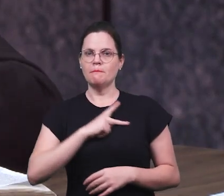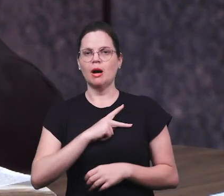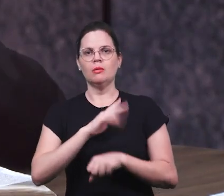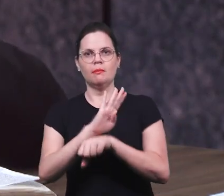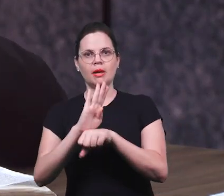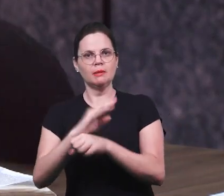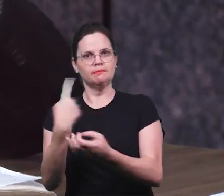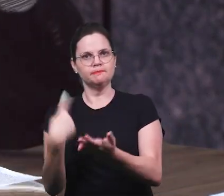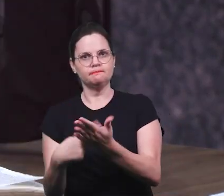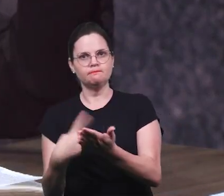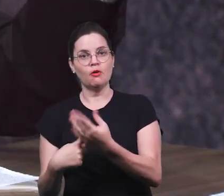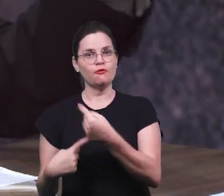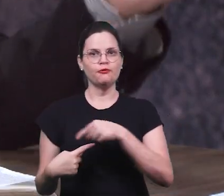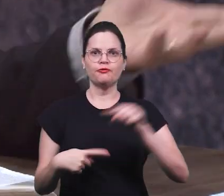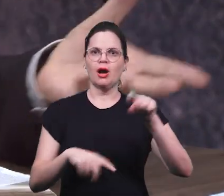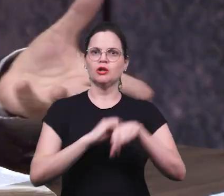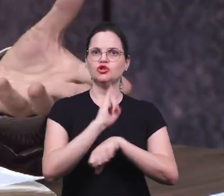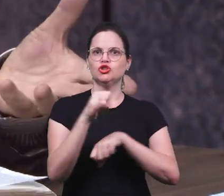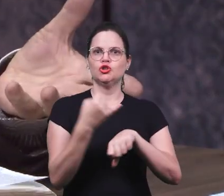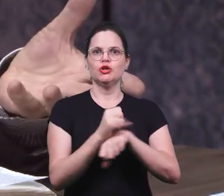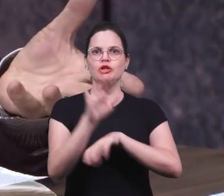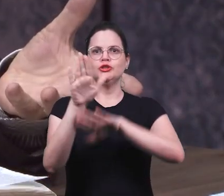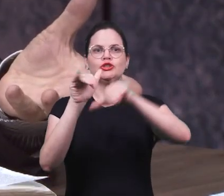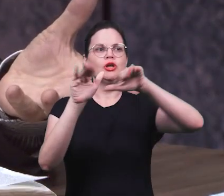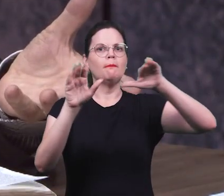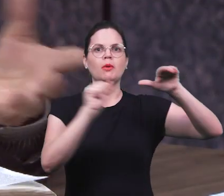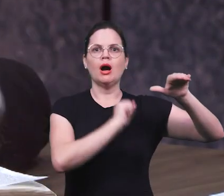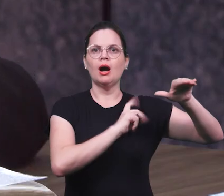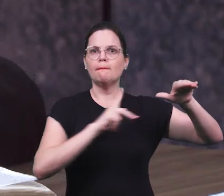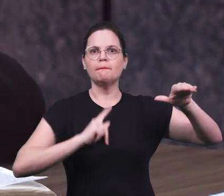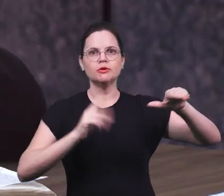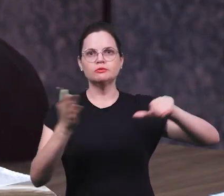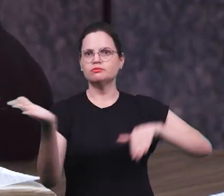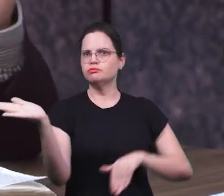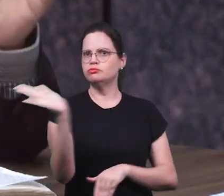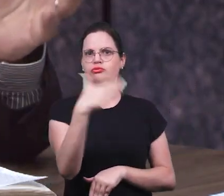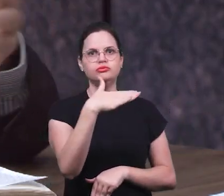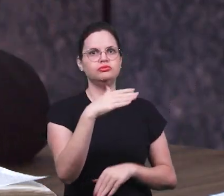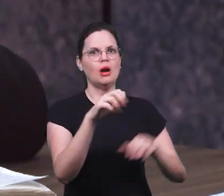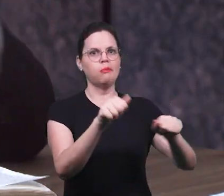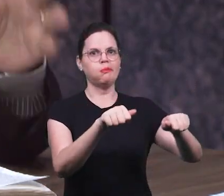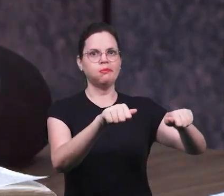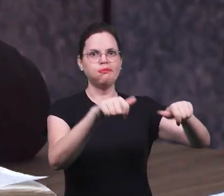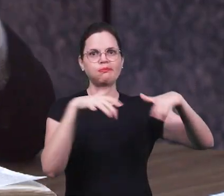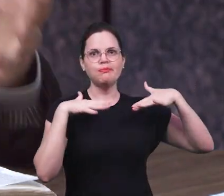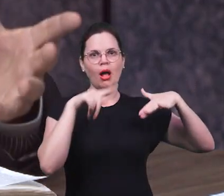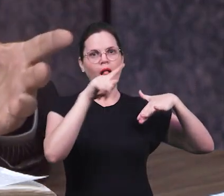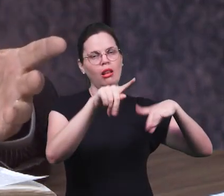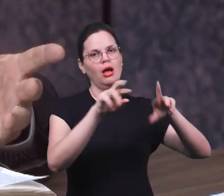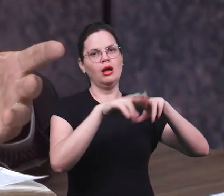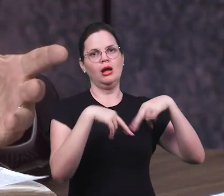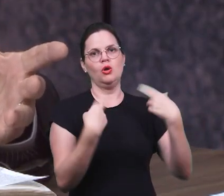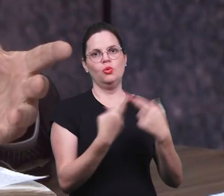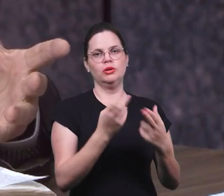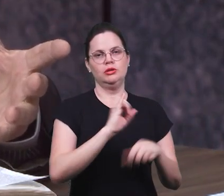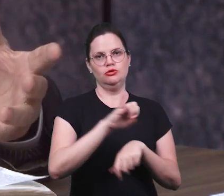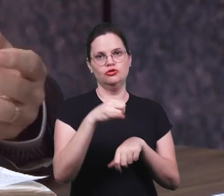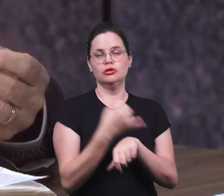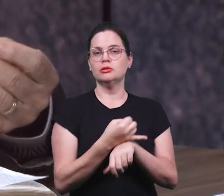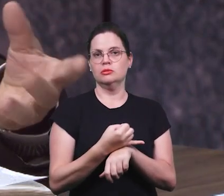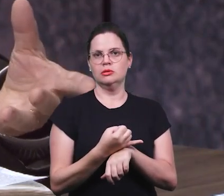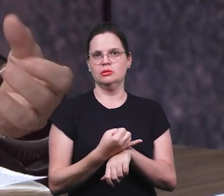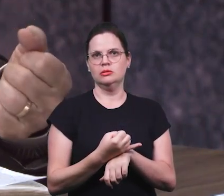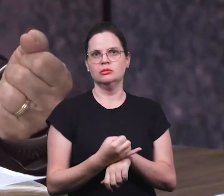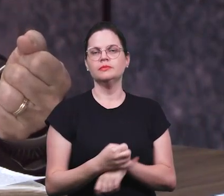apóstolos. Essa ampla reunião dos discípulos, que participaram, os apóstolos e várias outras